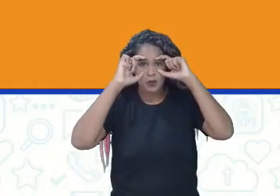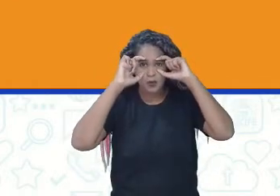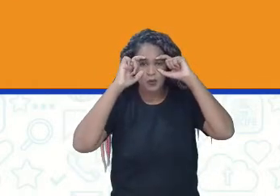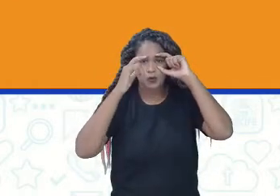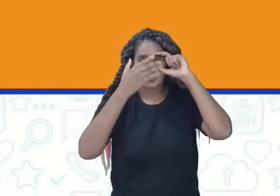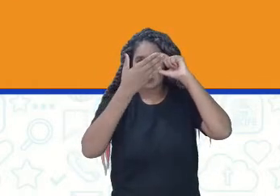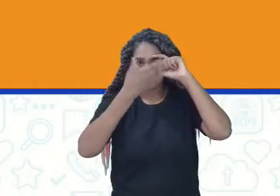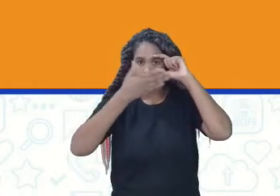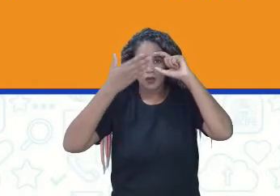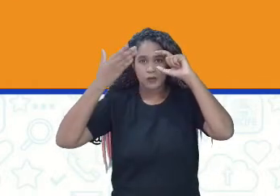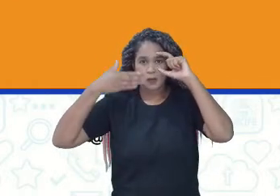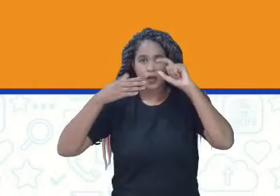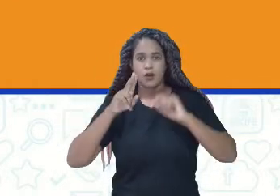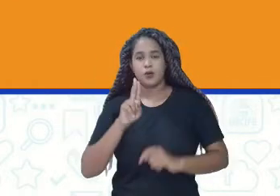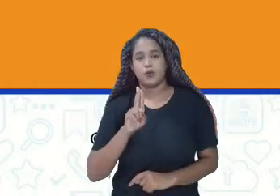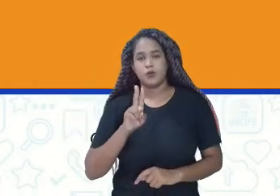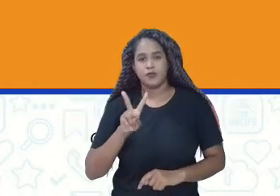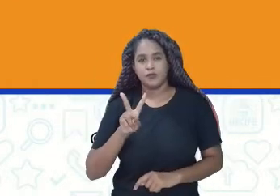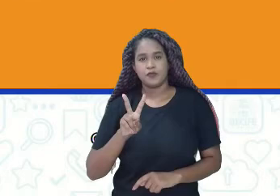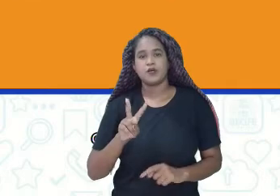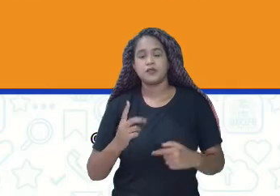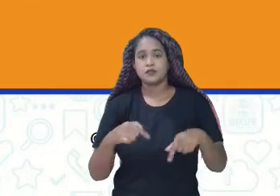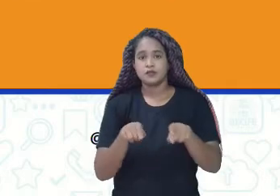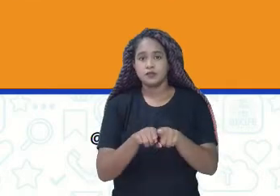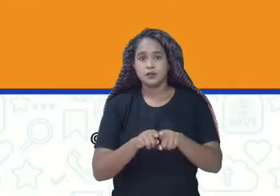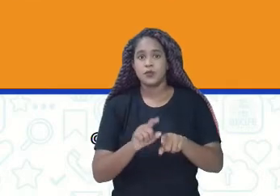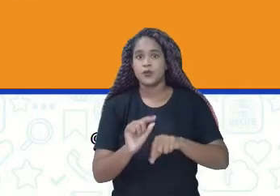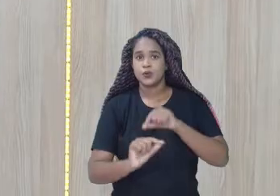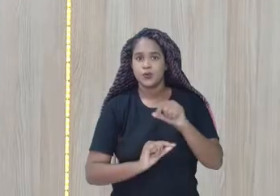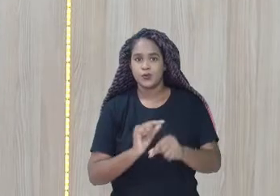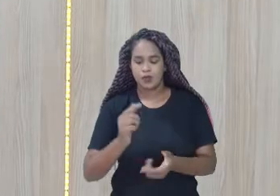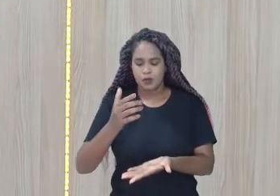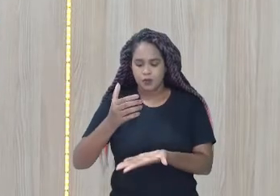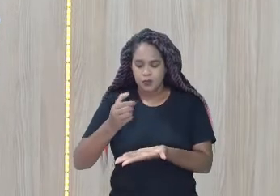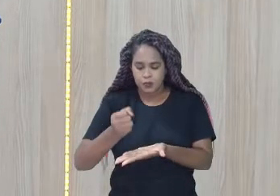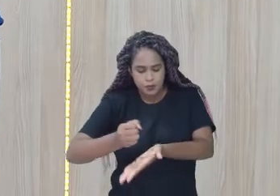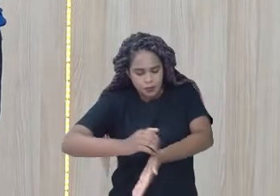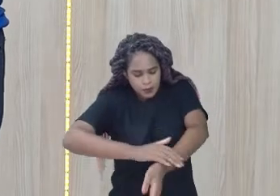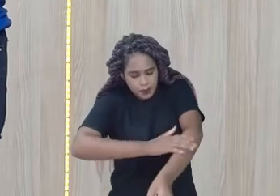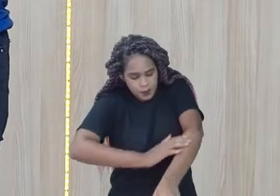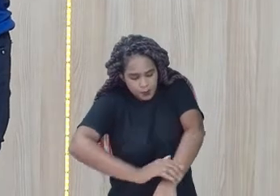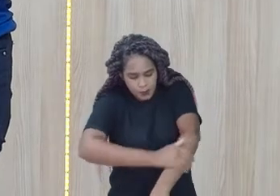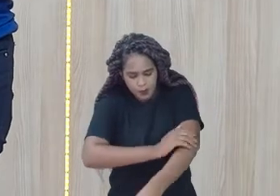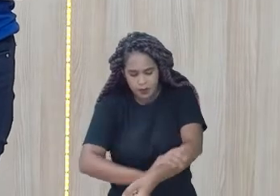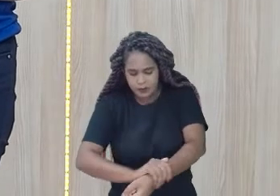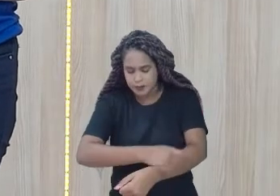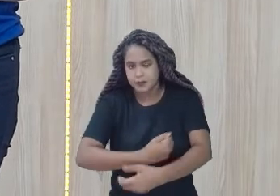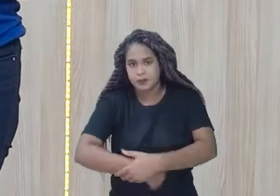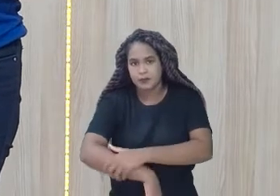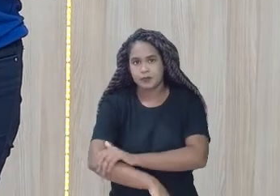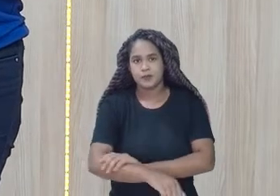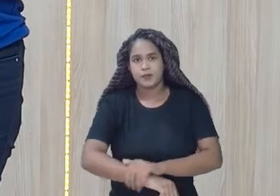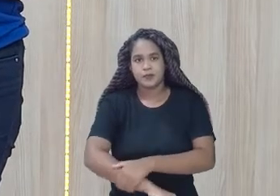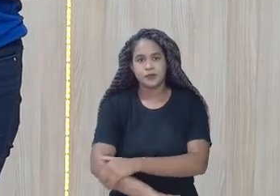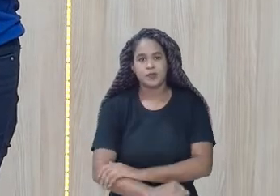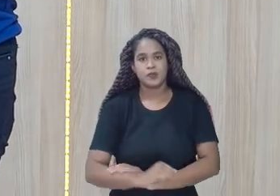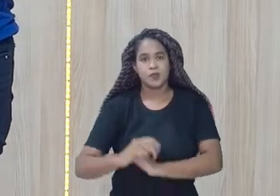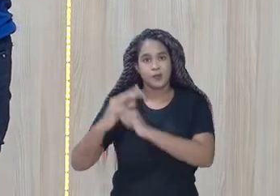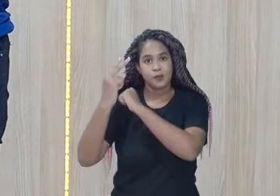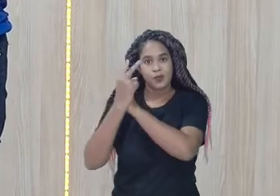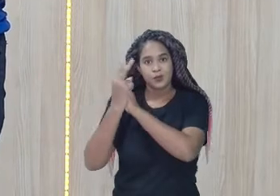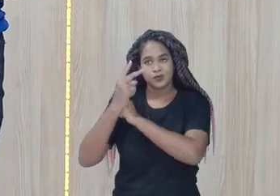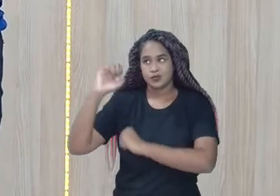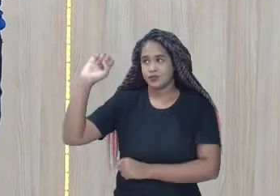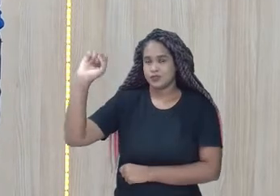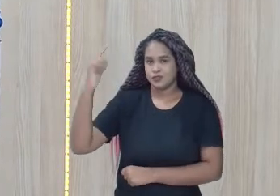proteção UV e também o protetor solar para que possa acontecer a prevenção. Então é importante que vocês